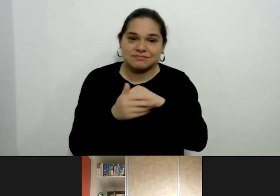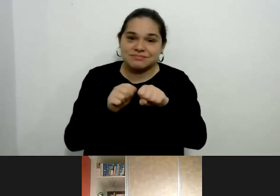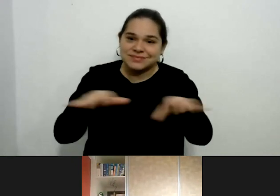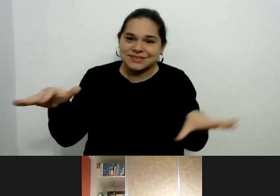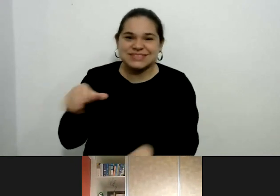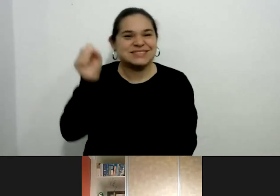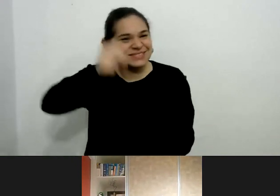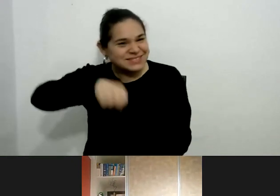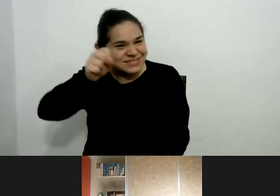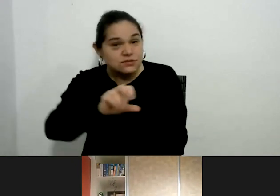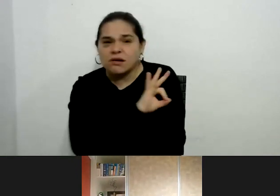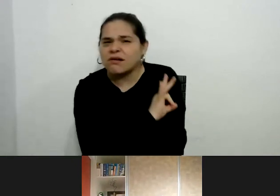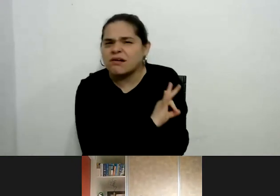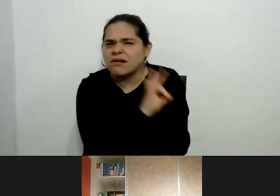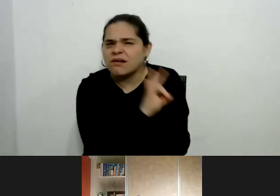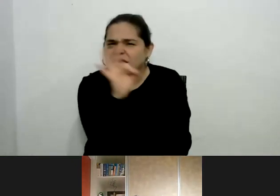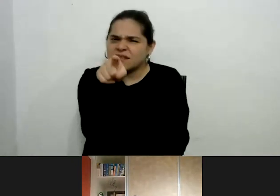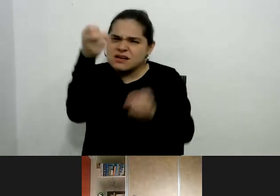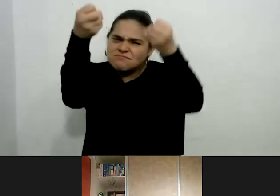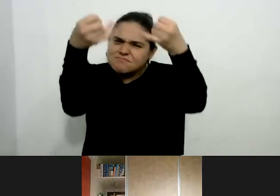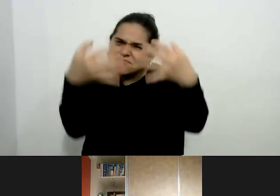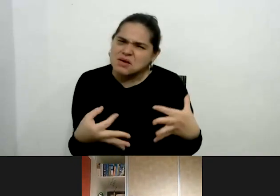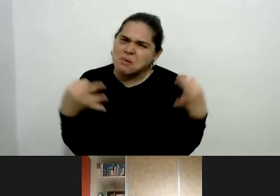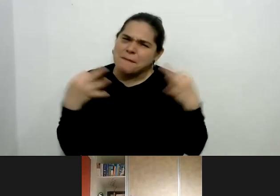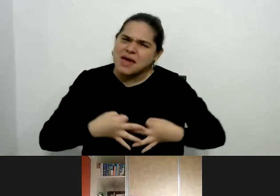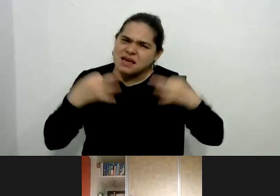Obrigado. Está com o microfone desligado, Gilson.